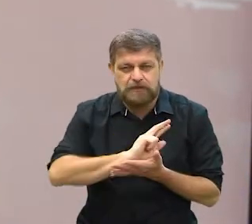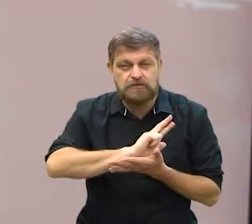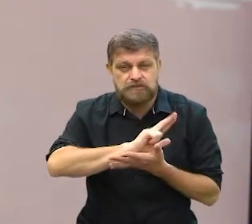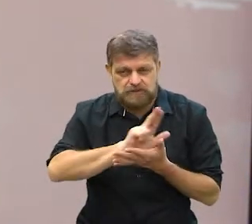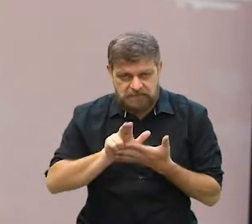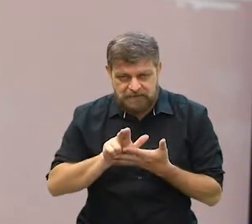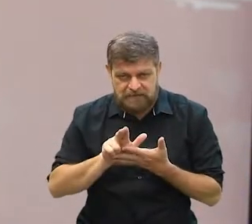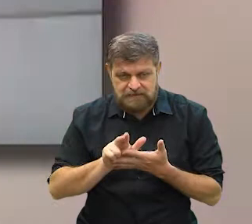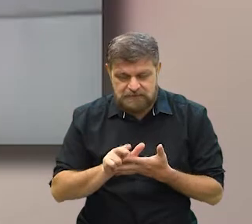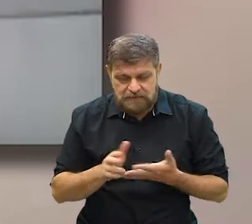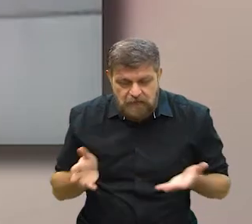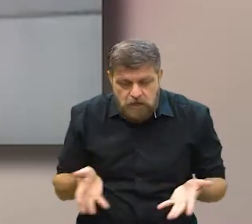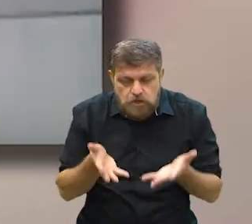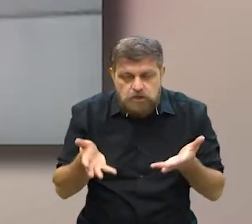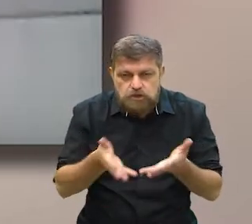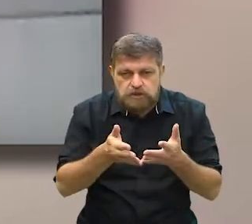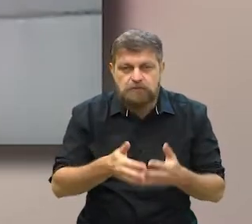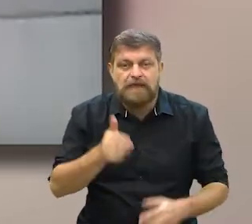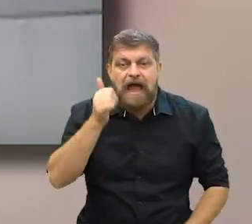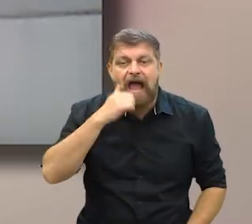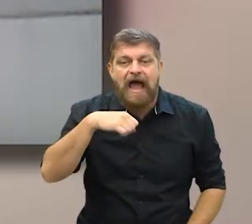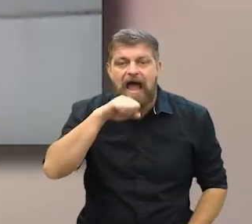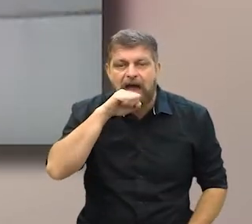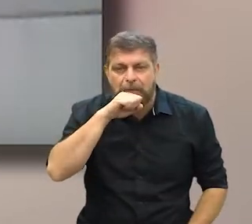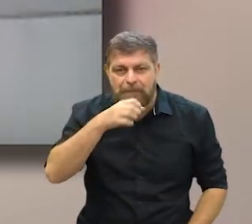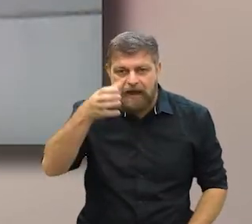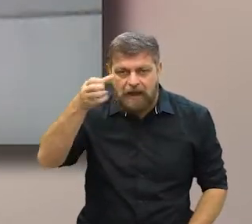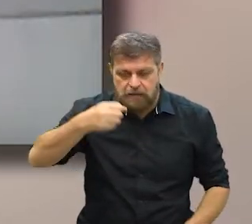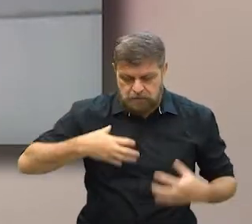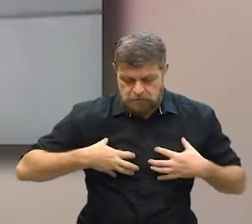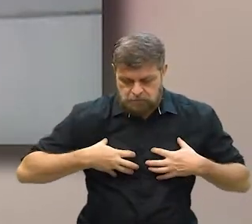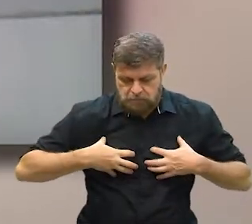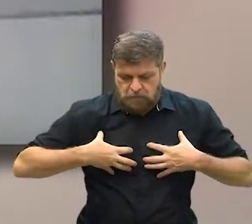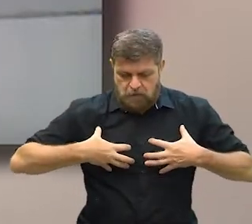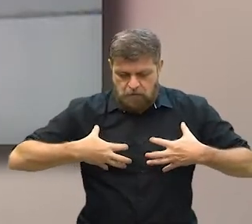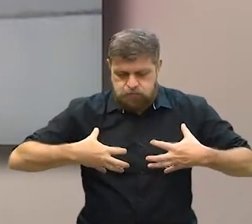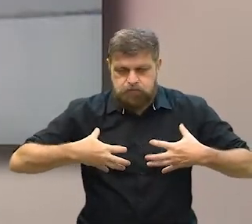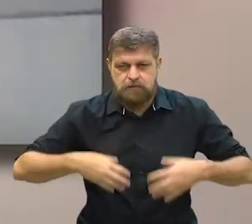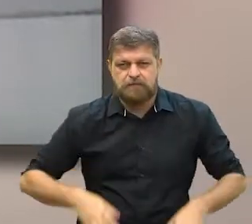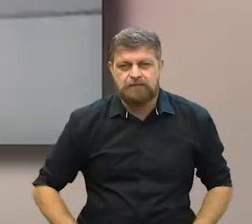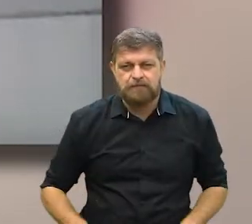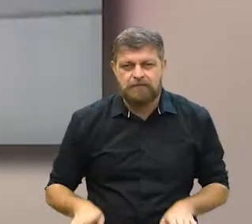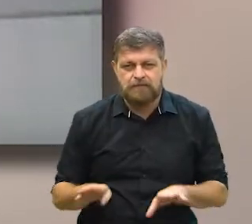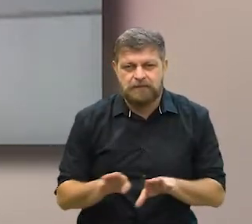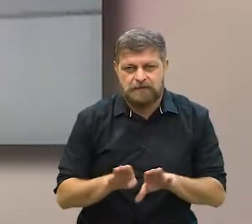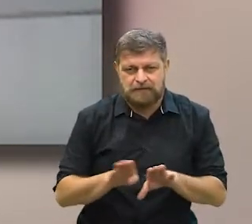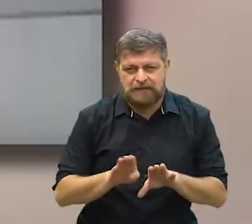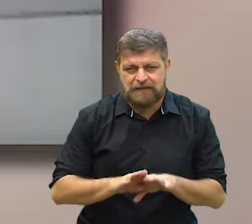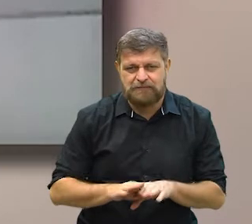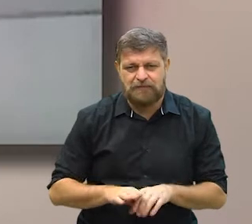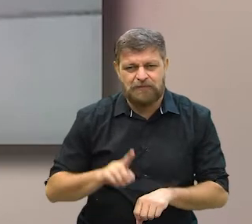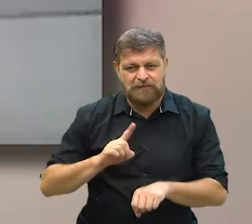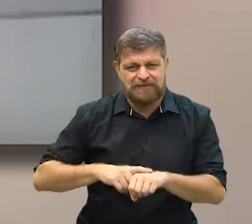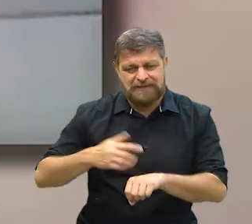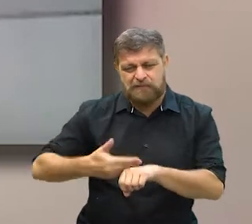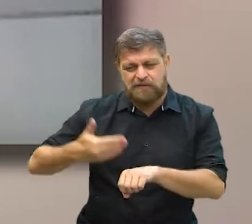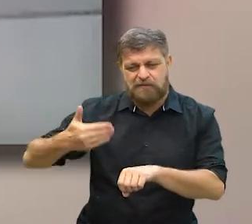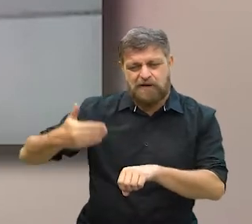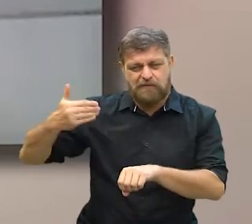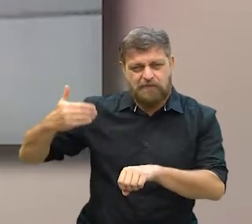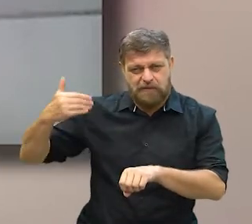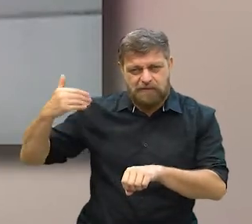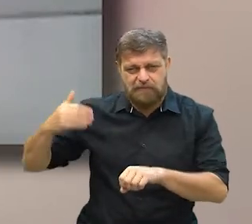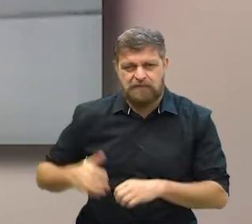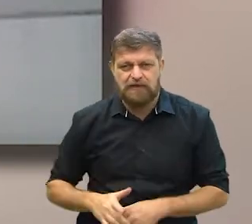isso também? Existe. Você tem vários medicamentos que podem estimular a produção de leite.